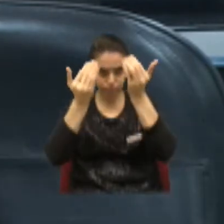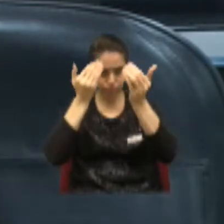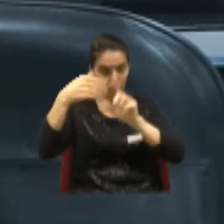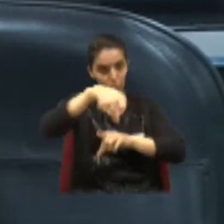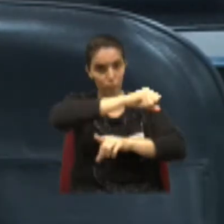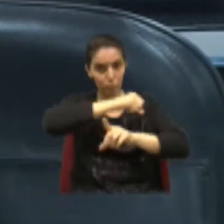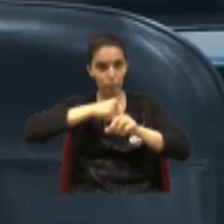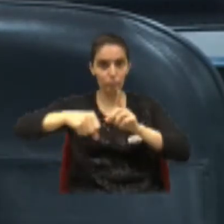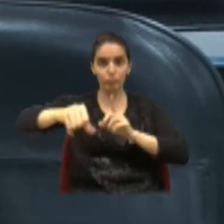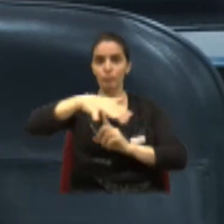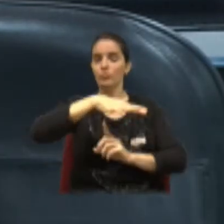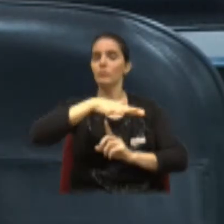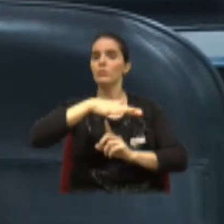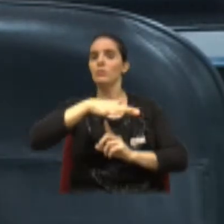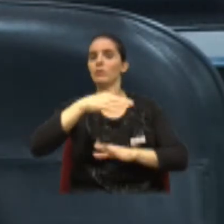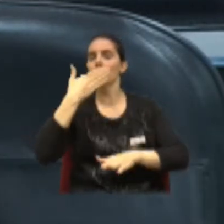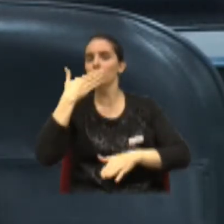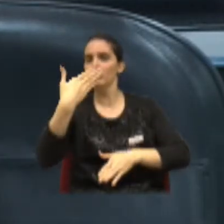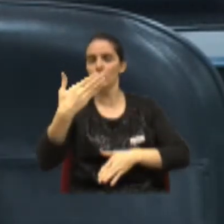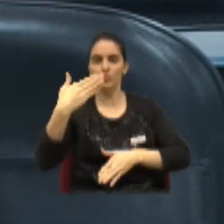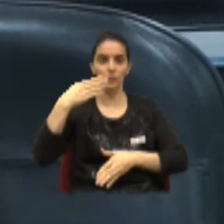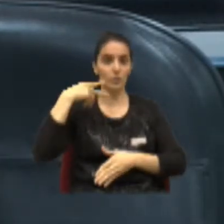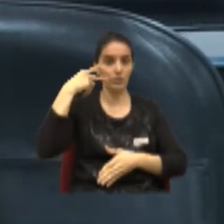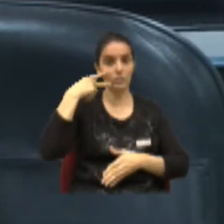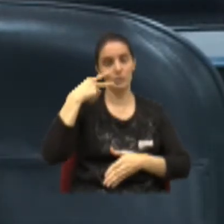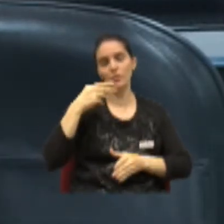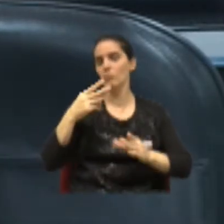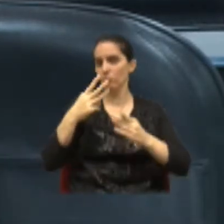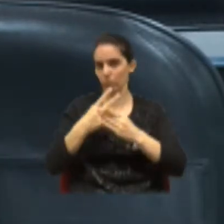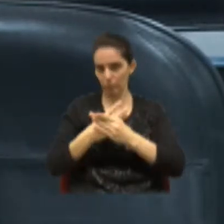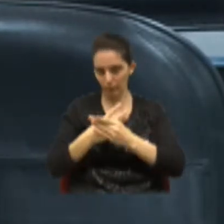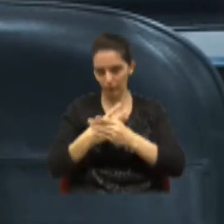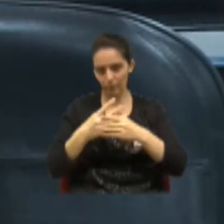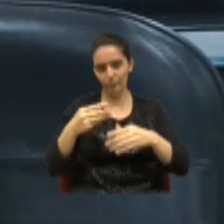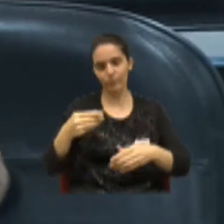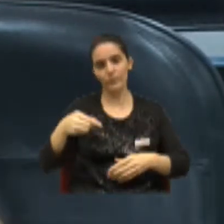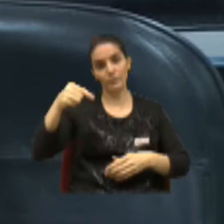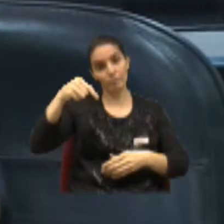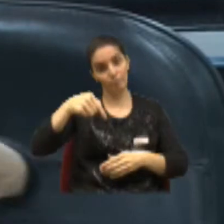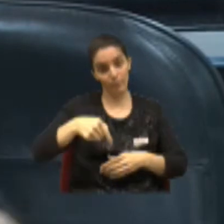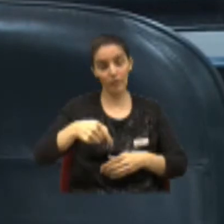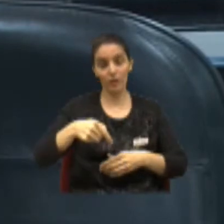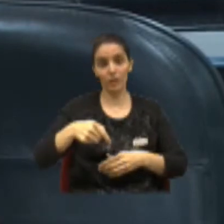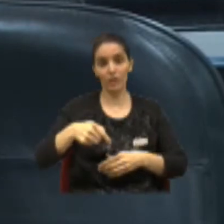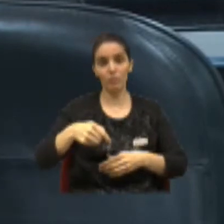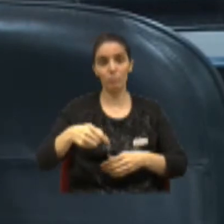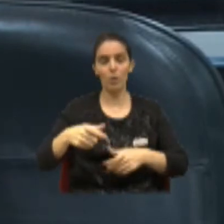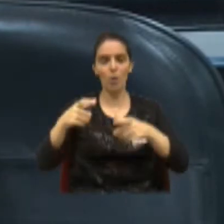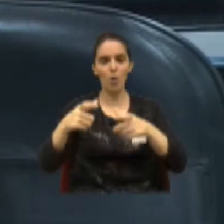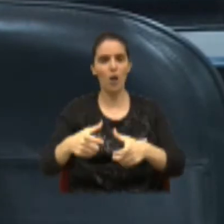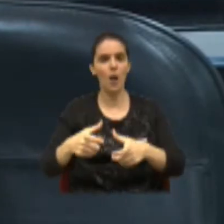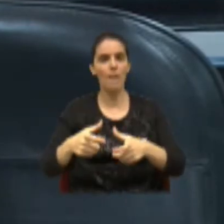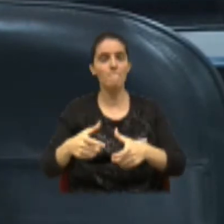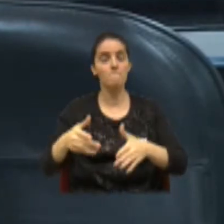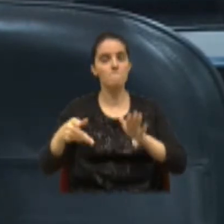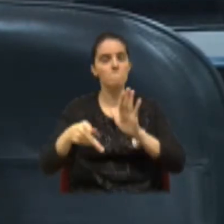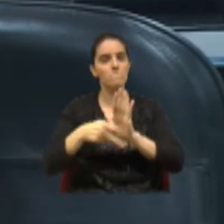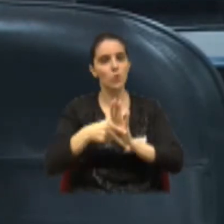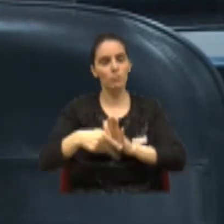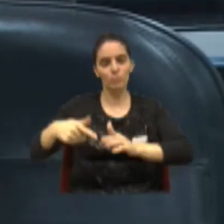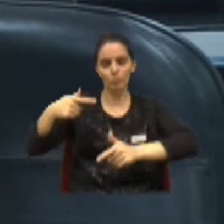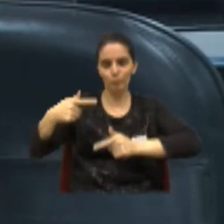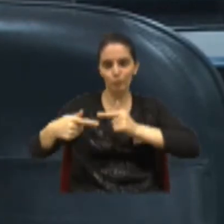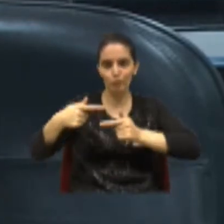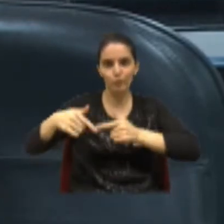e fazendo do Poder Legislativo, de uma casa legislativa, mais um centro de discussão e de